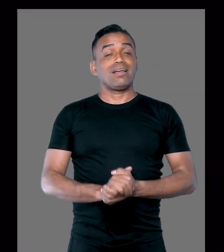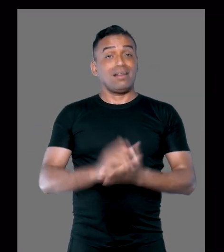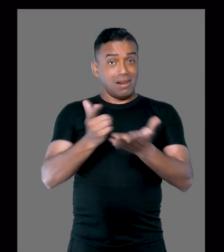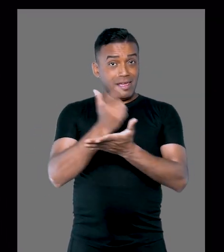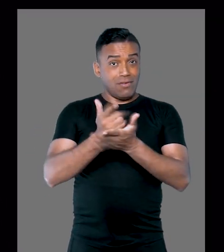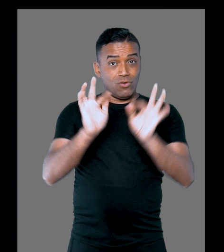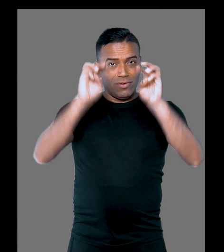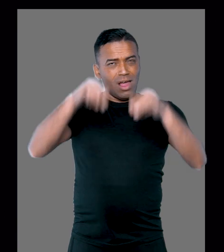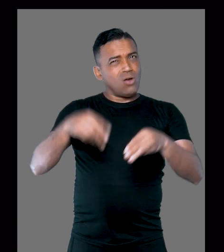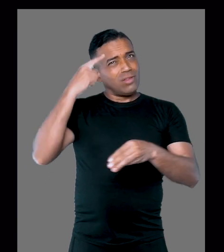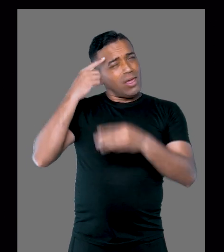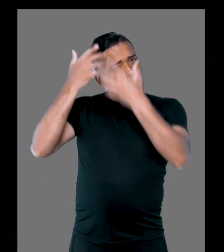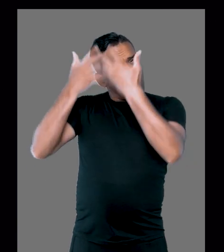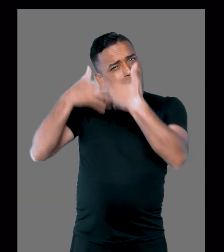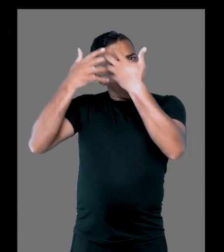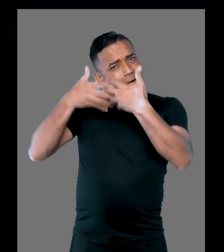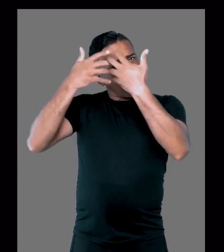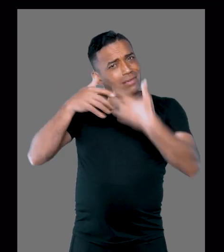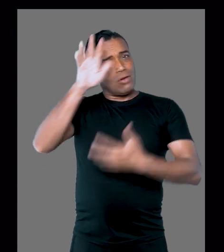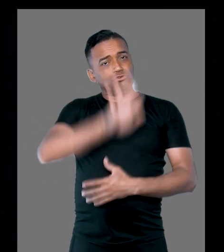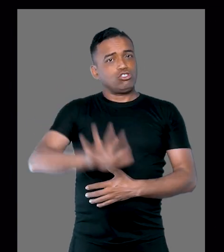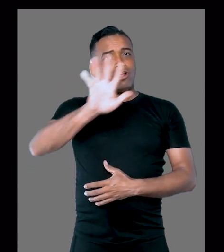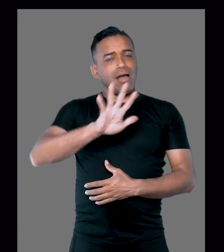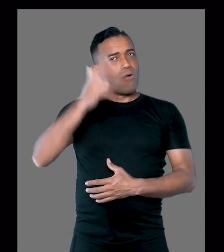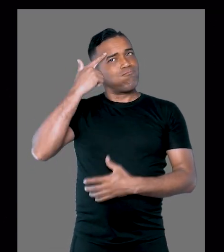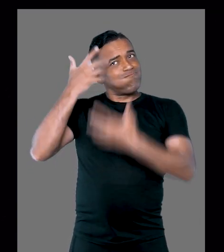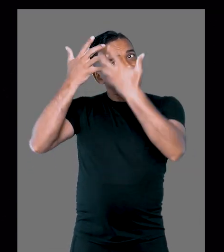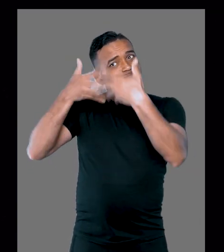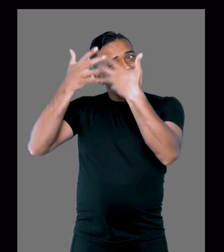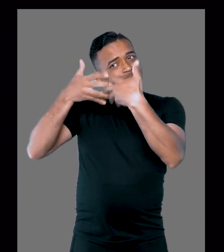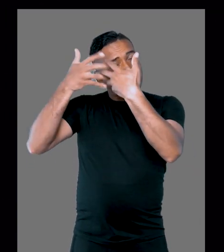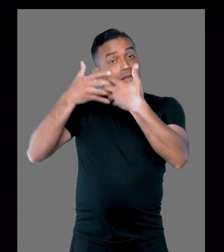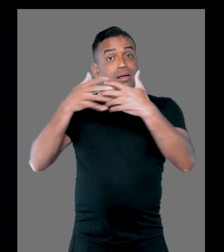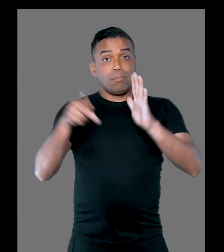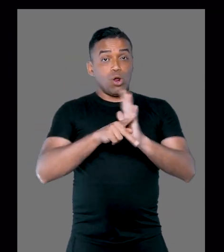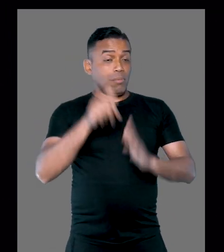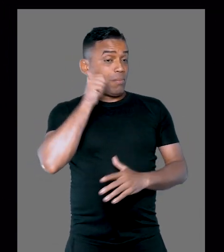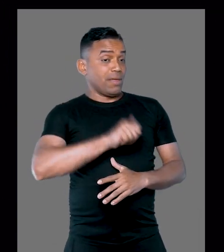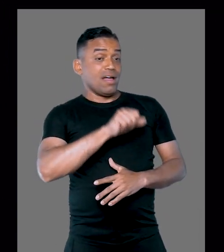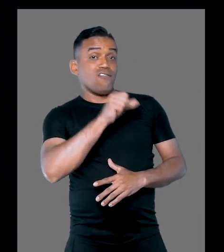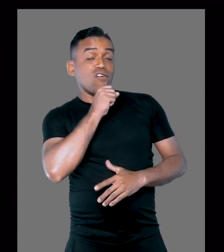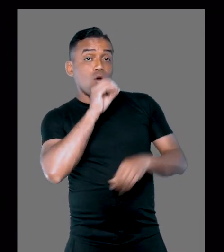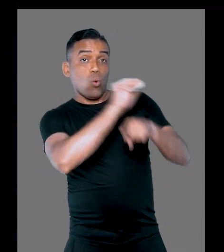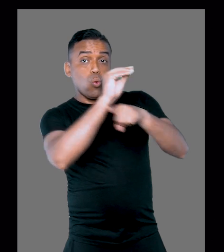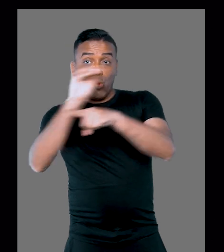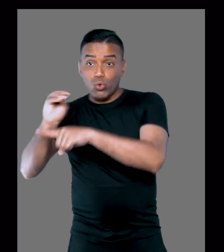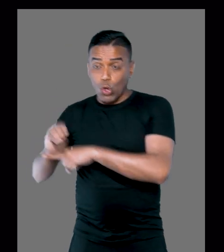final do livro eu faço uma reflexão geral sobre a minha avó, que sempre cuidou de todo mundo, e no